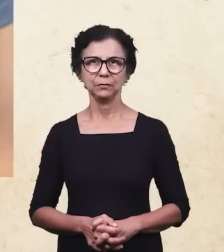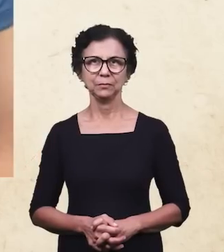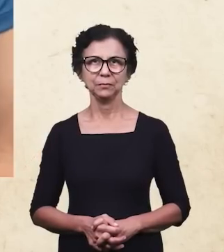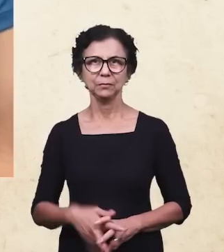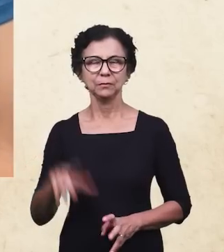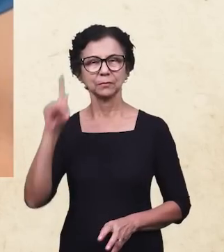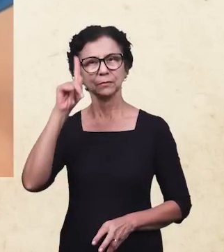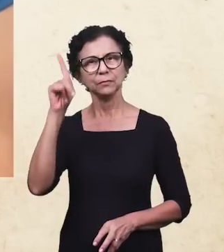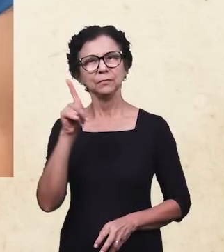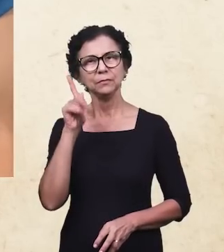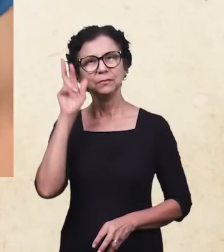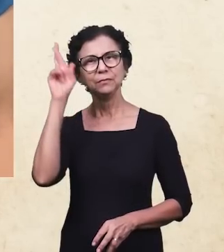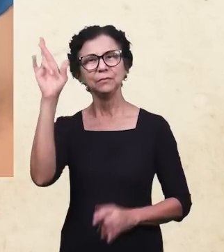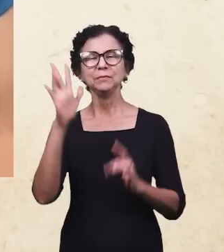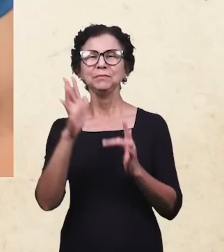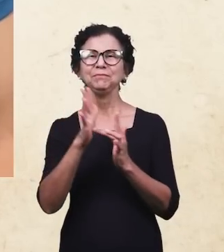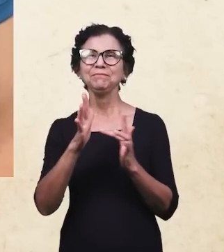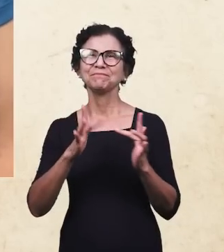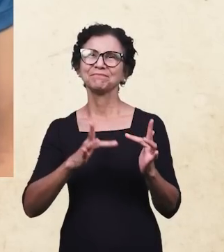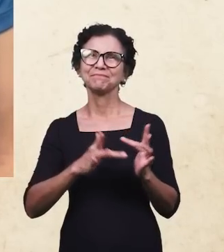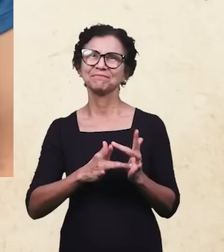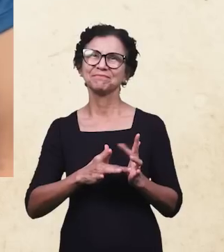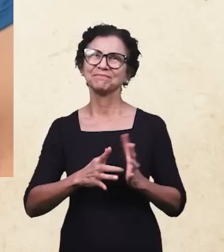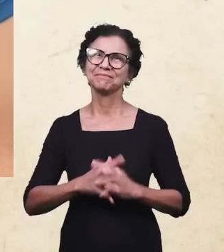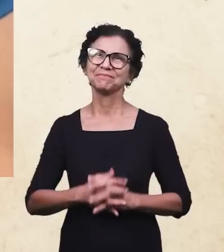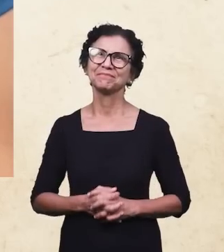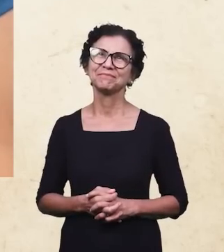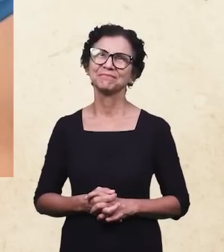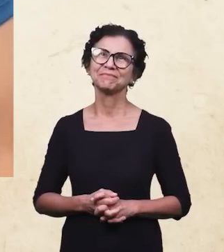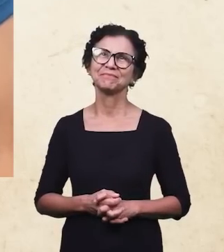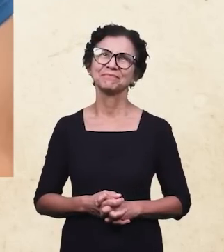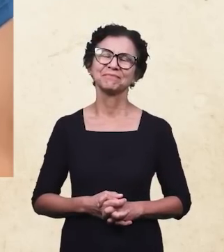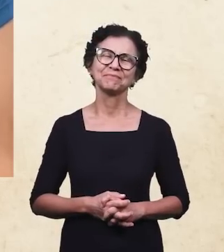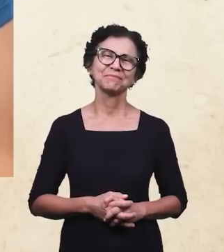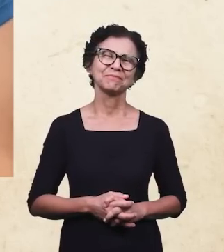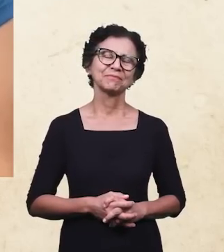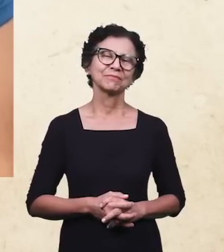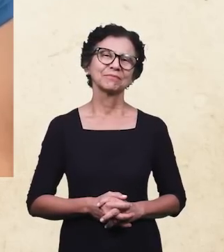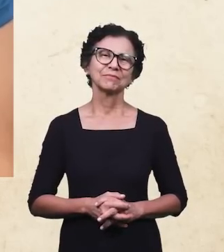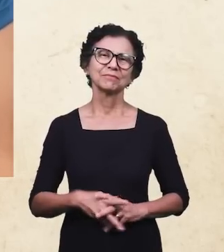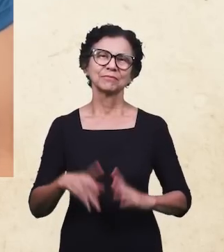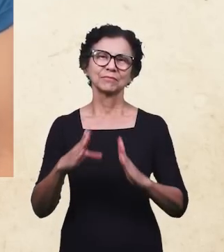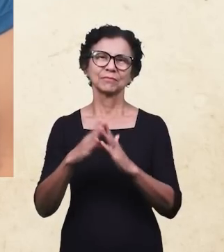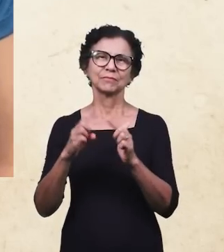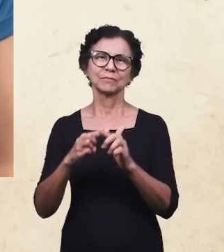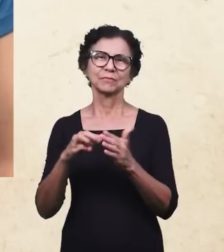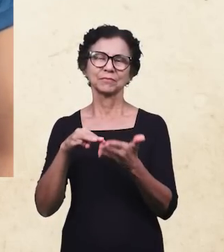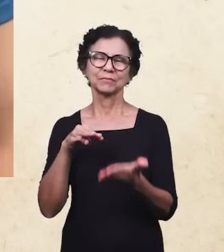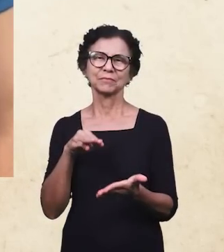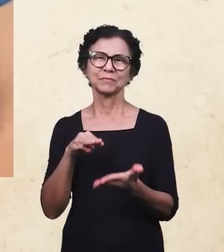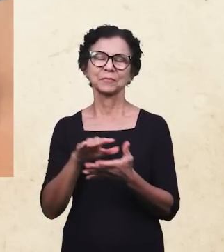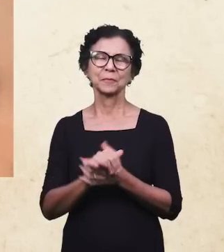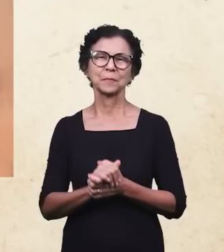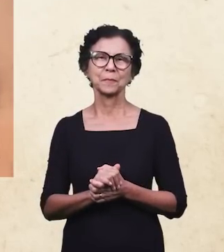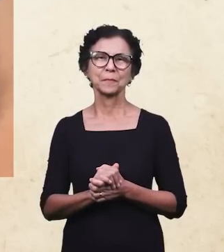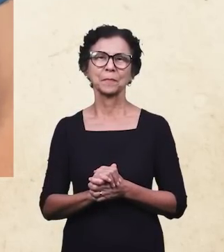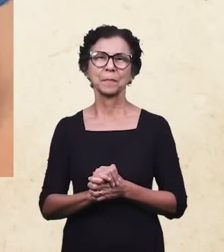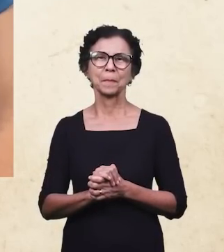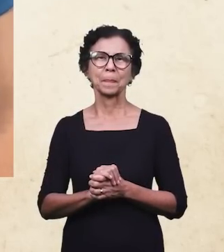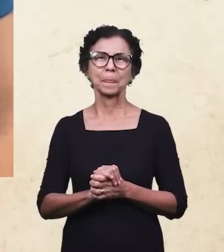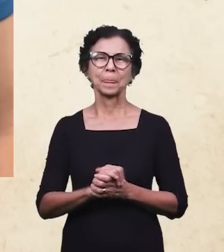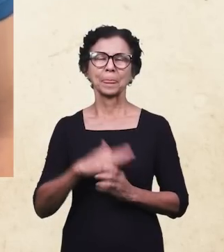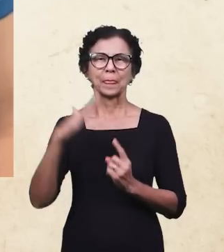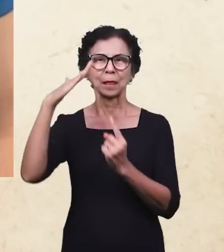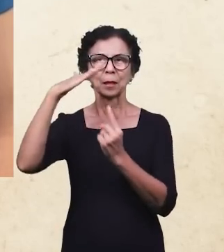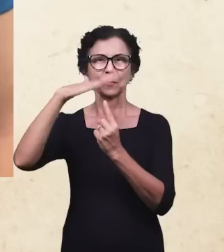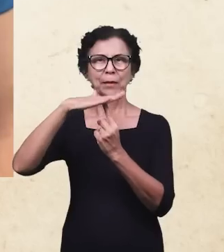A paz do Senhor Jesus, meu nome é Silvester, sou da igreja do Boa Vista, na cidade de Curitiba, Paraná, ministério do